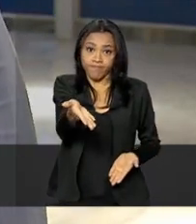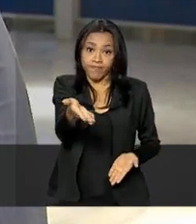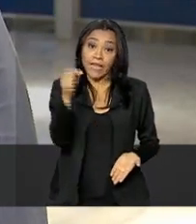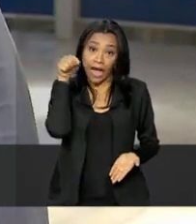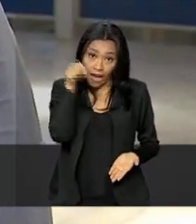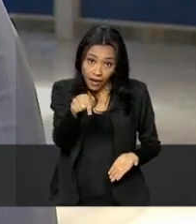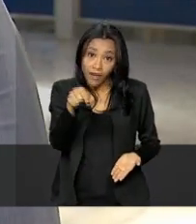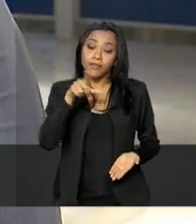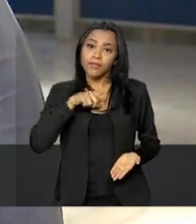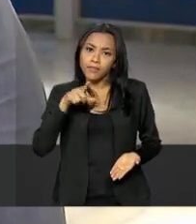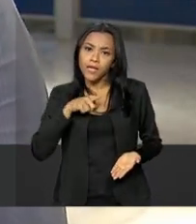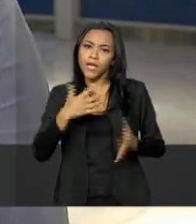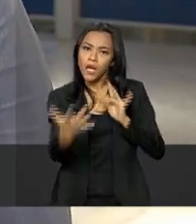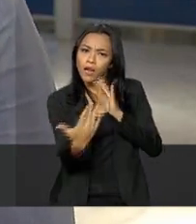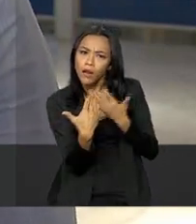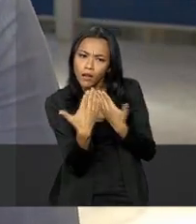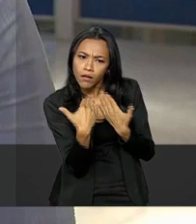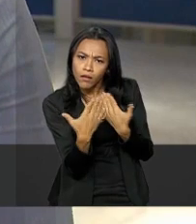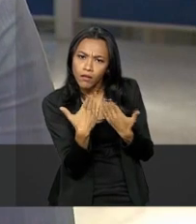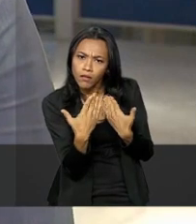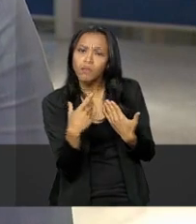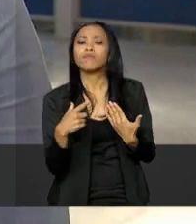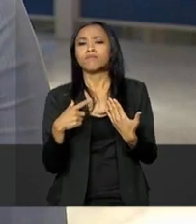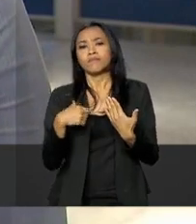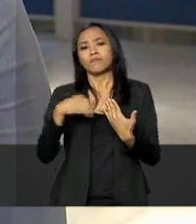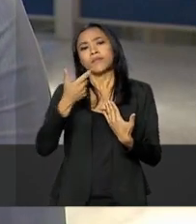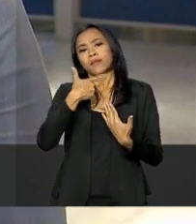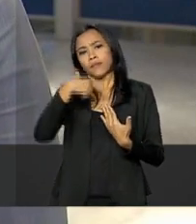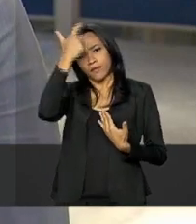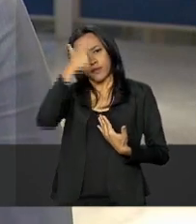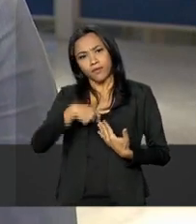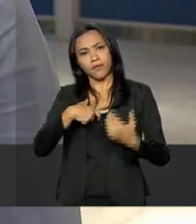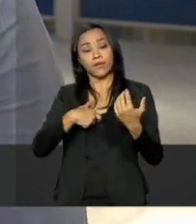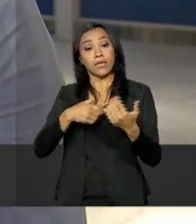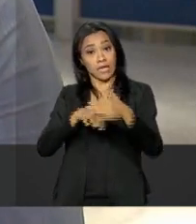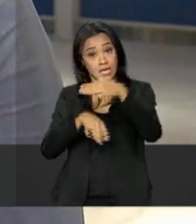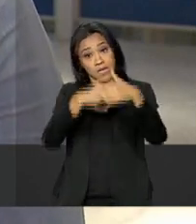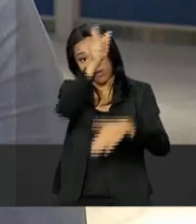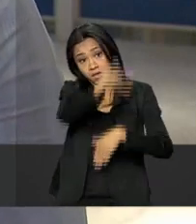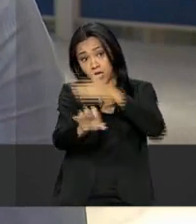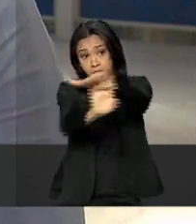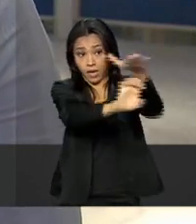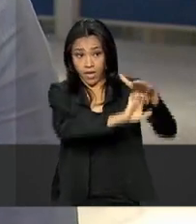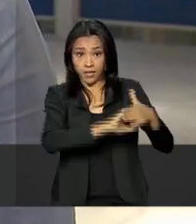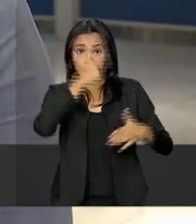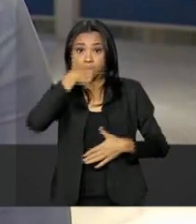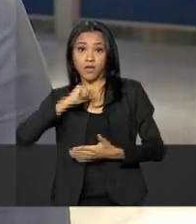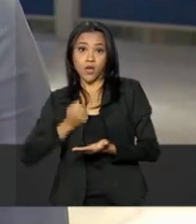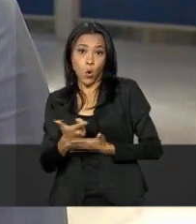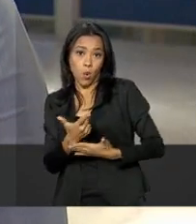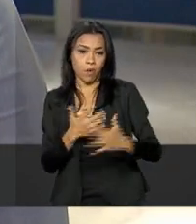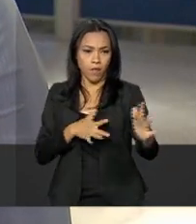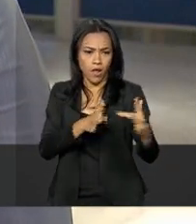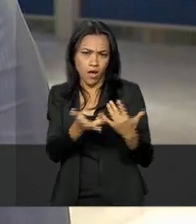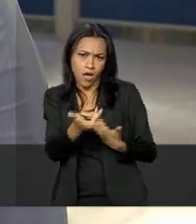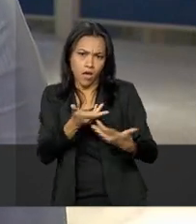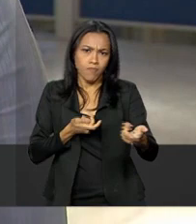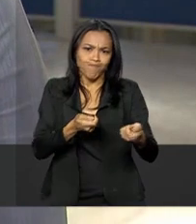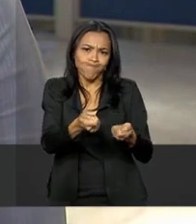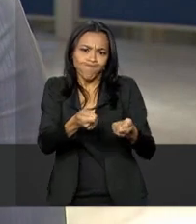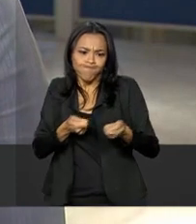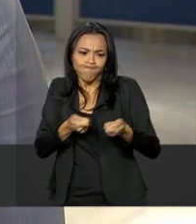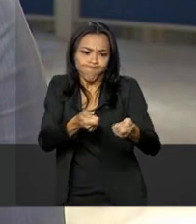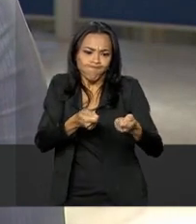na página é feita a interrupção direta entre consumidores empresas para solução de conflitos de consumo a